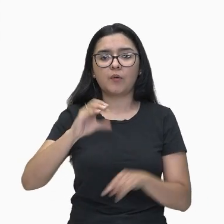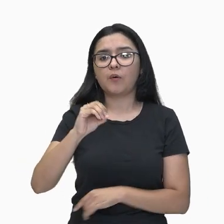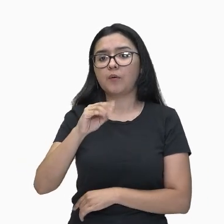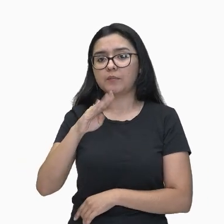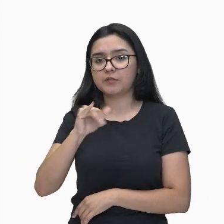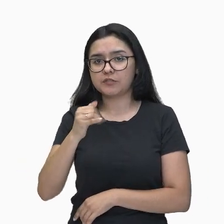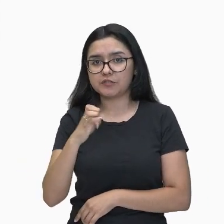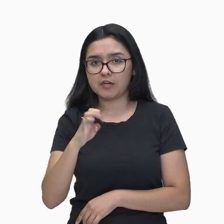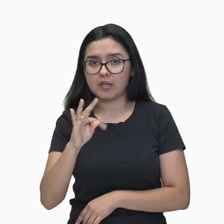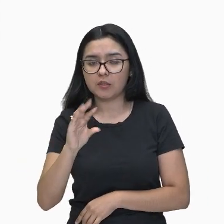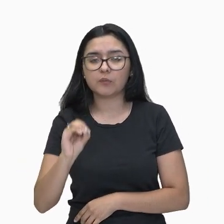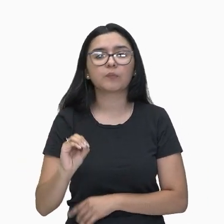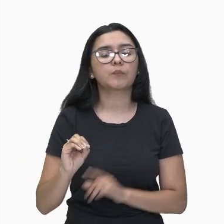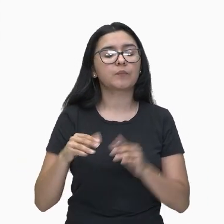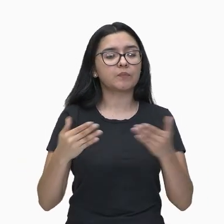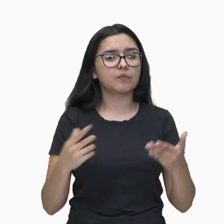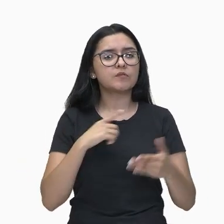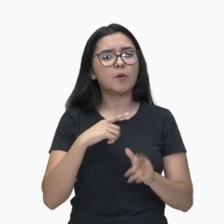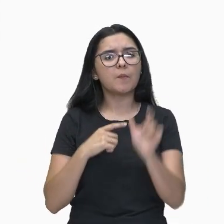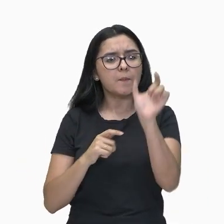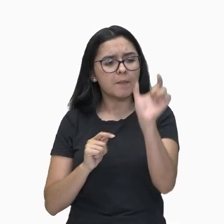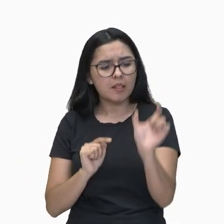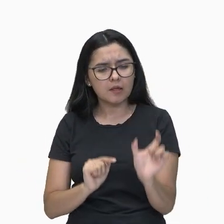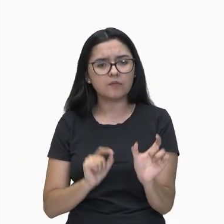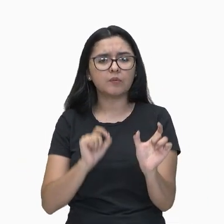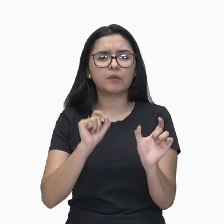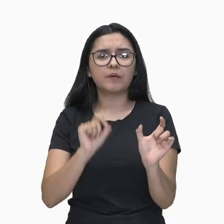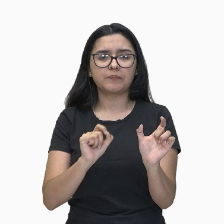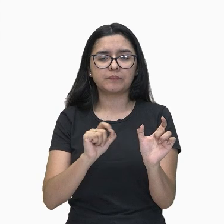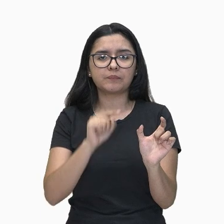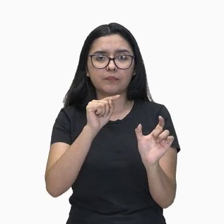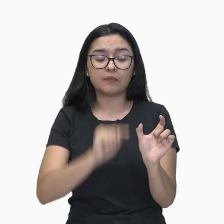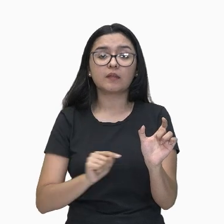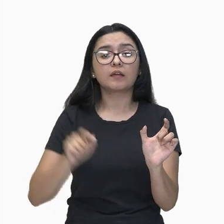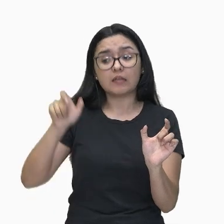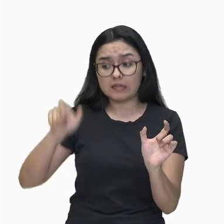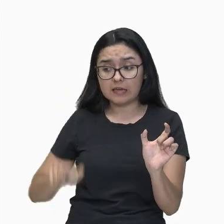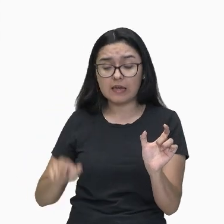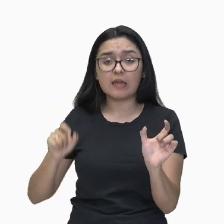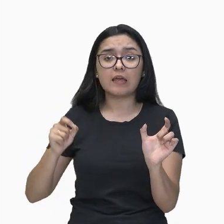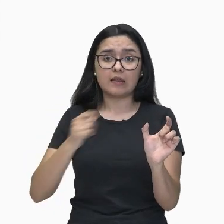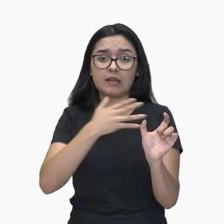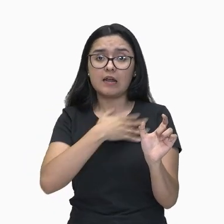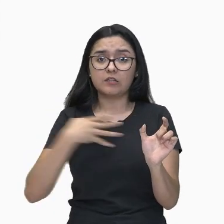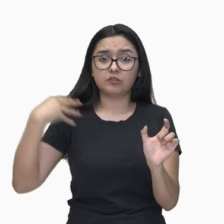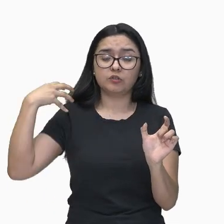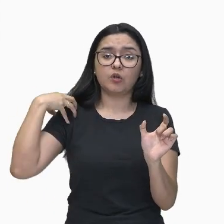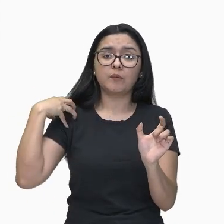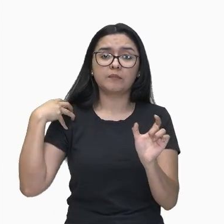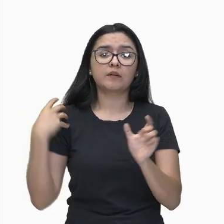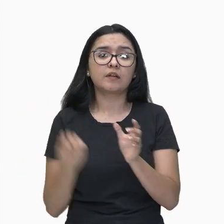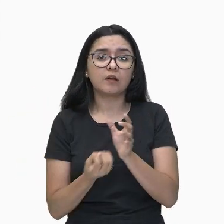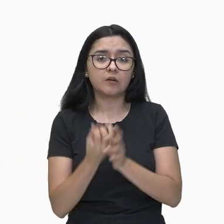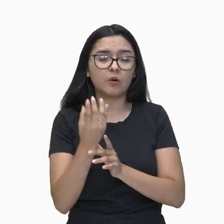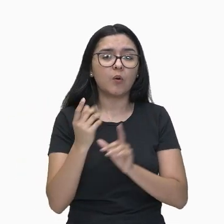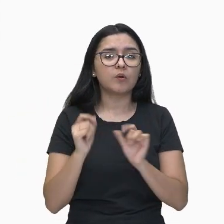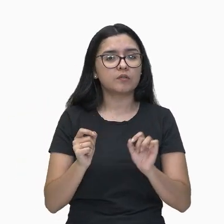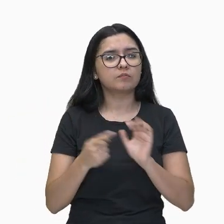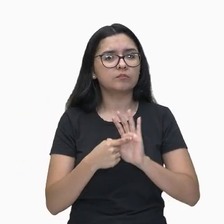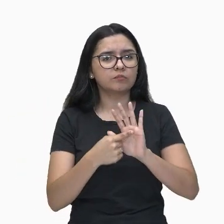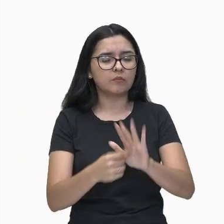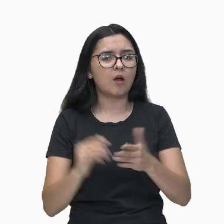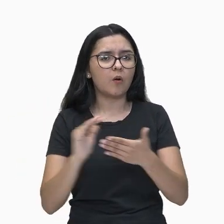Então, são palavrinhas ali que o Aristóteles já trouxe com a metafísica, né? Então, ele trouxe